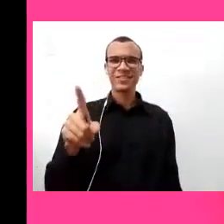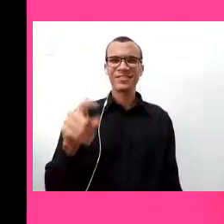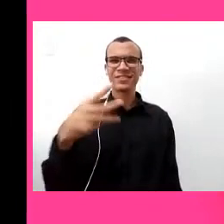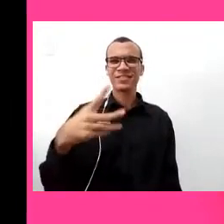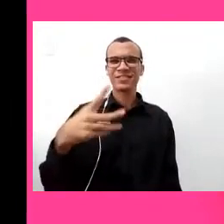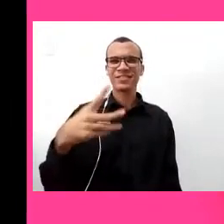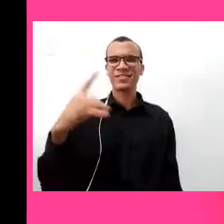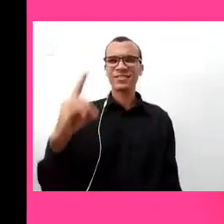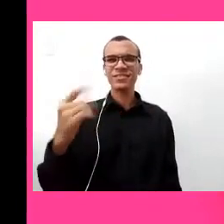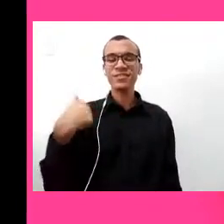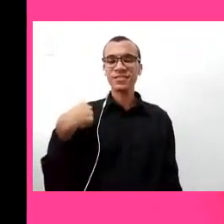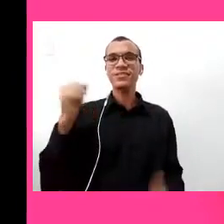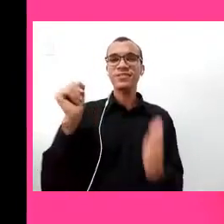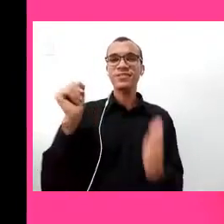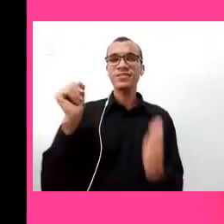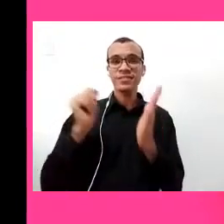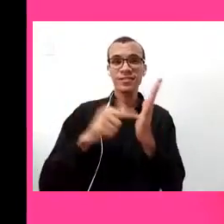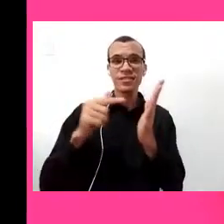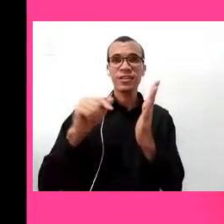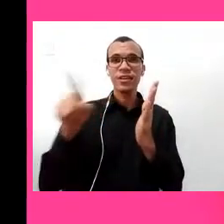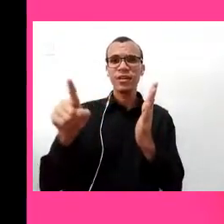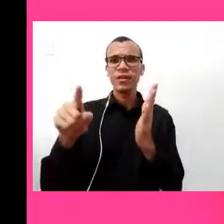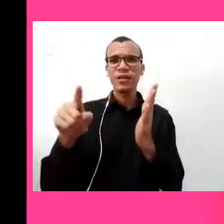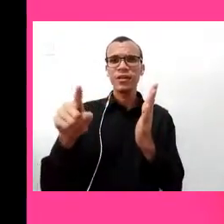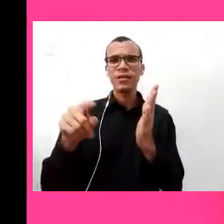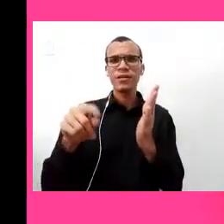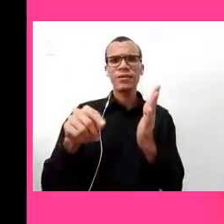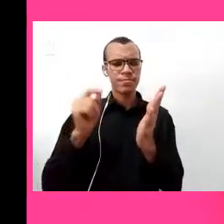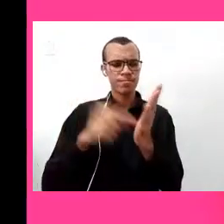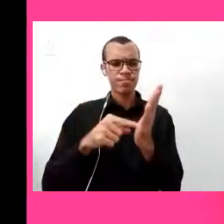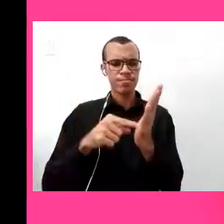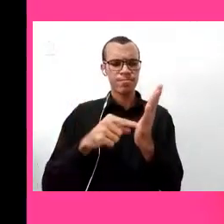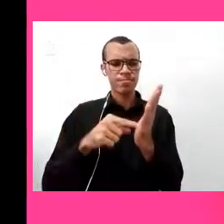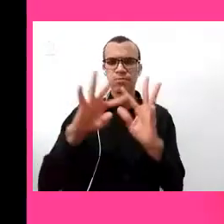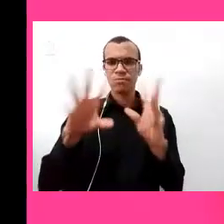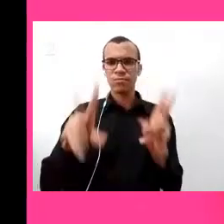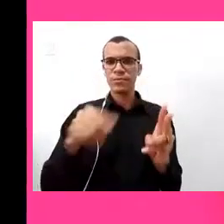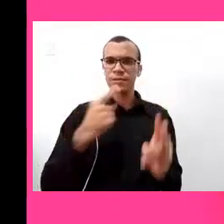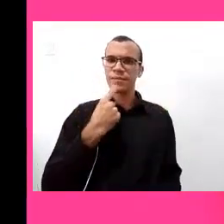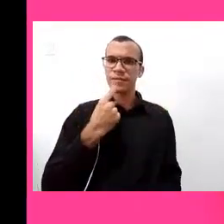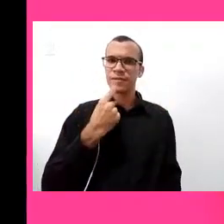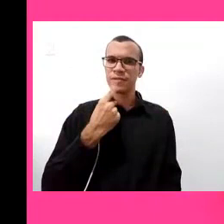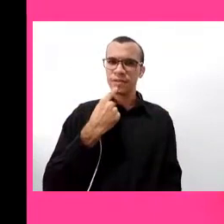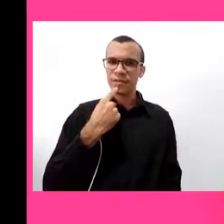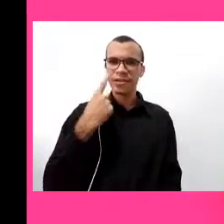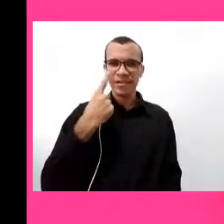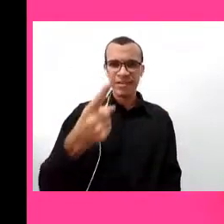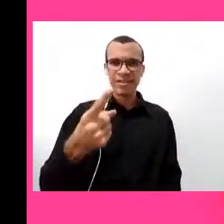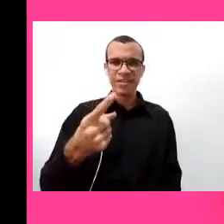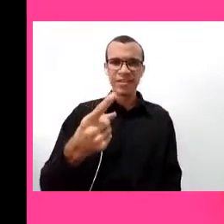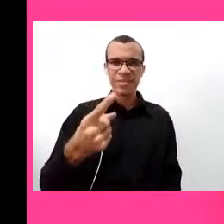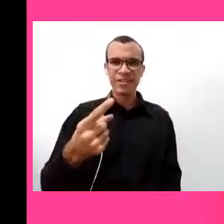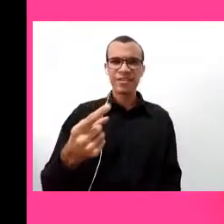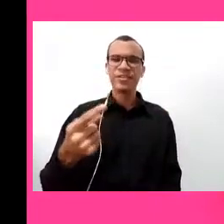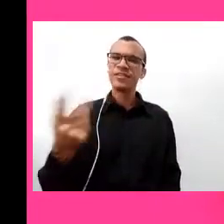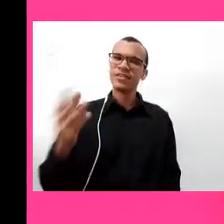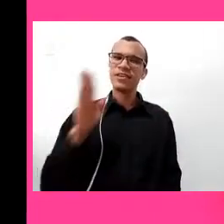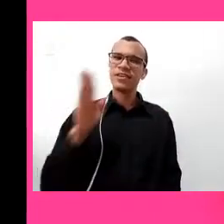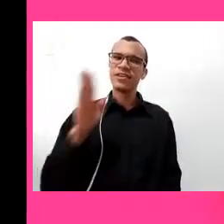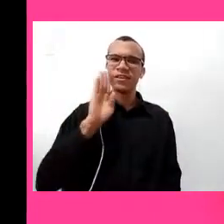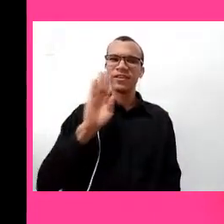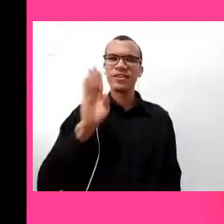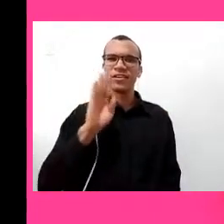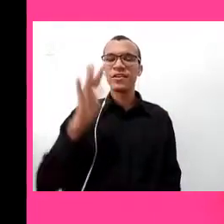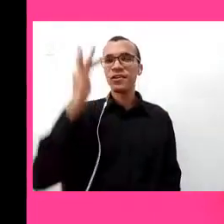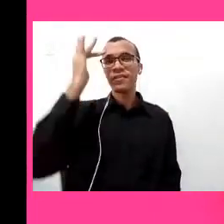eu clico aqui, ó, ele marca o objeto em vermelho lá, ó. Estão vendo? É bem legal, ó. Fica fácil de